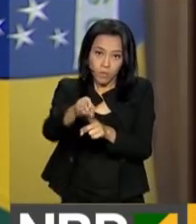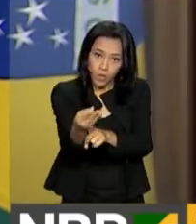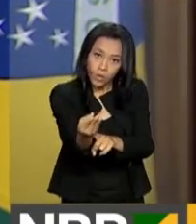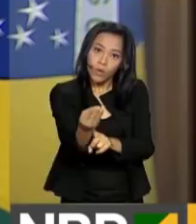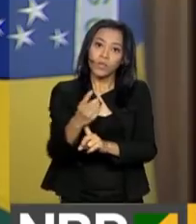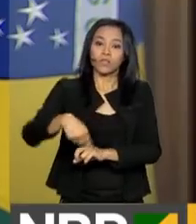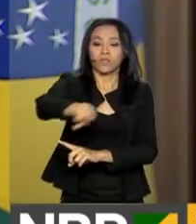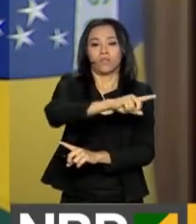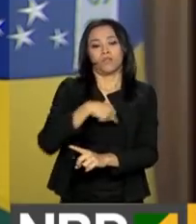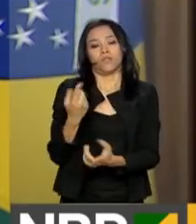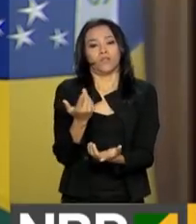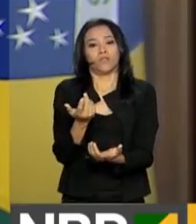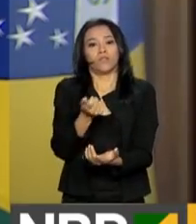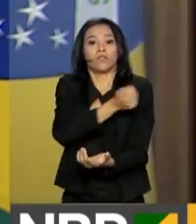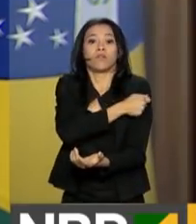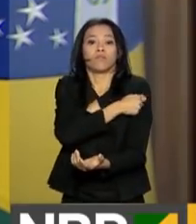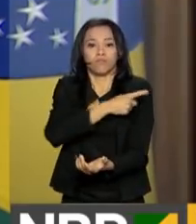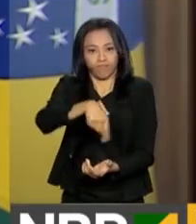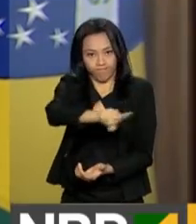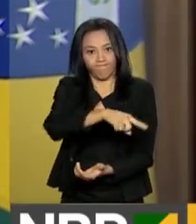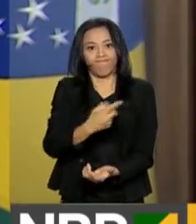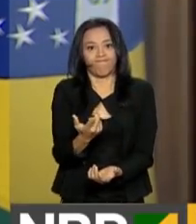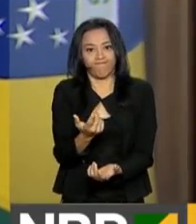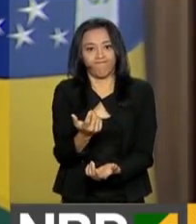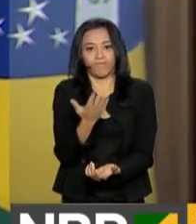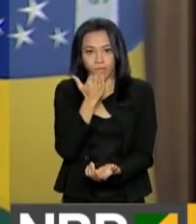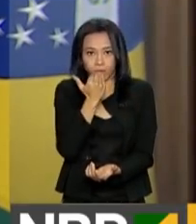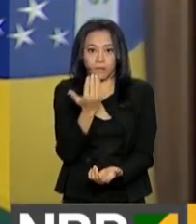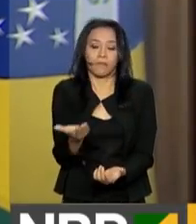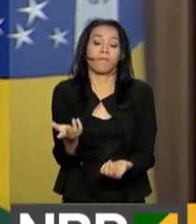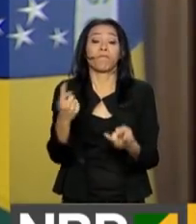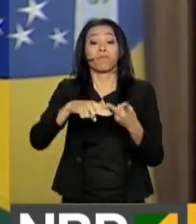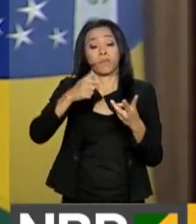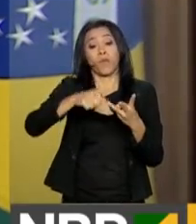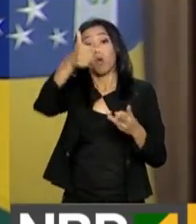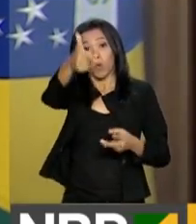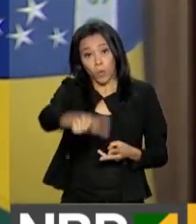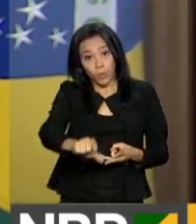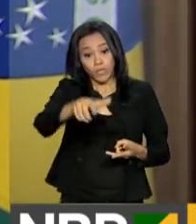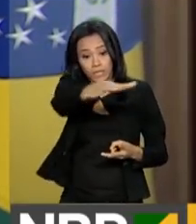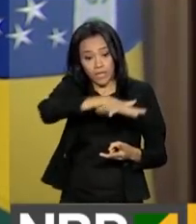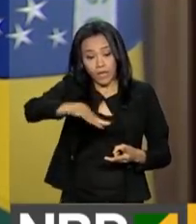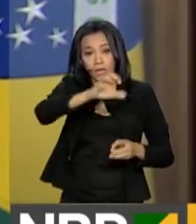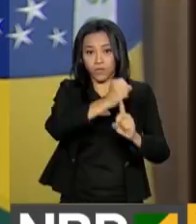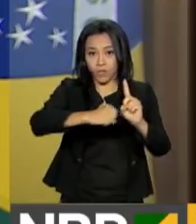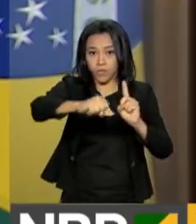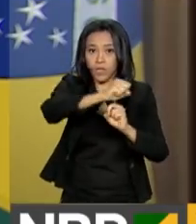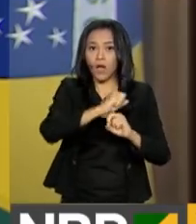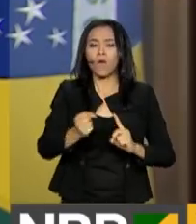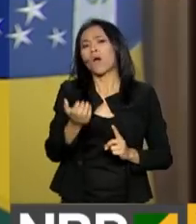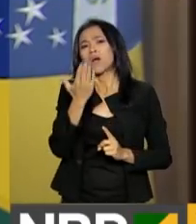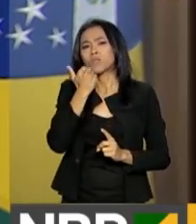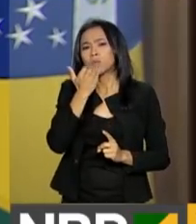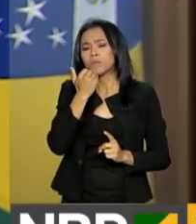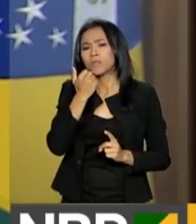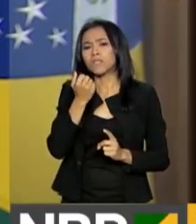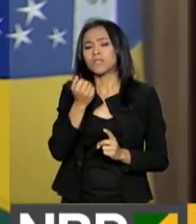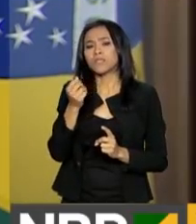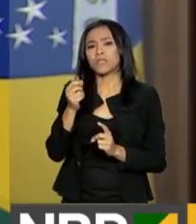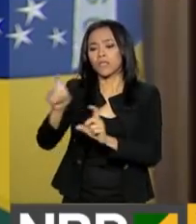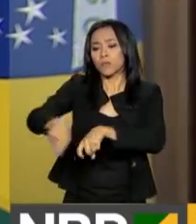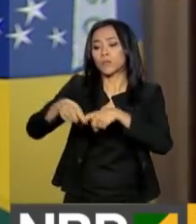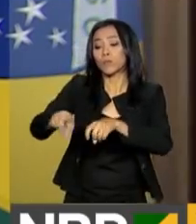estudantes à e aliás registro também sobre um foco social e os alimentos da agricultura familiar